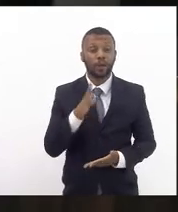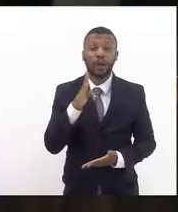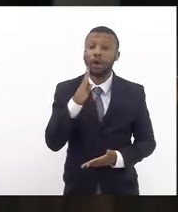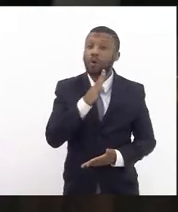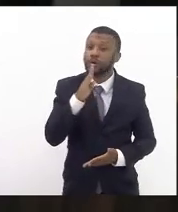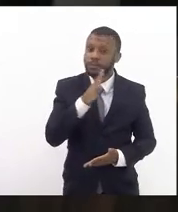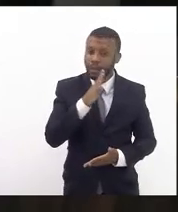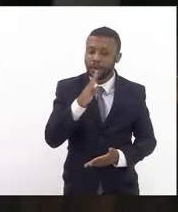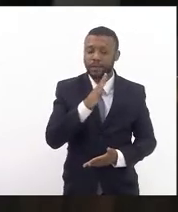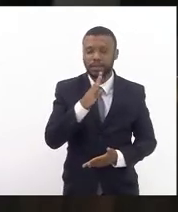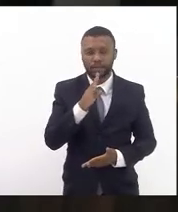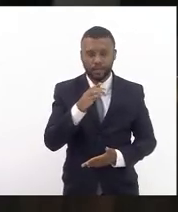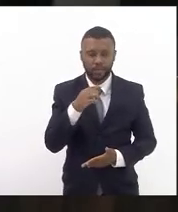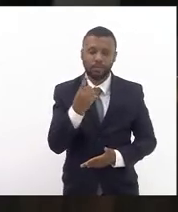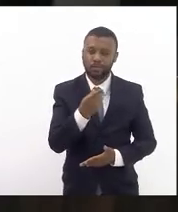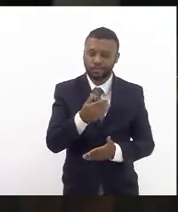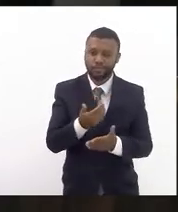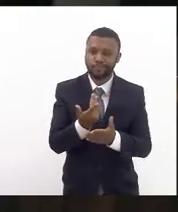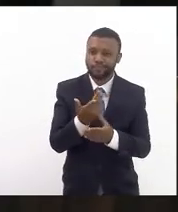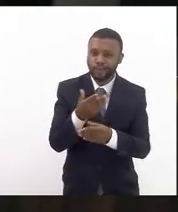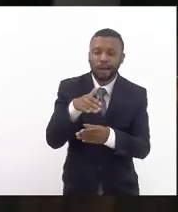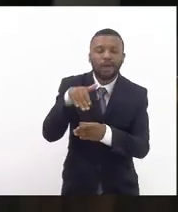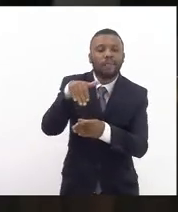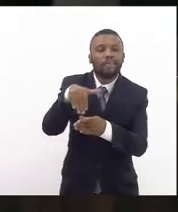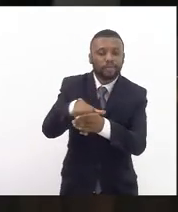urgência, em votação.